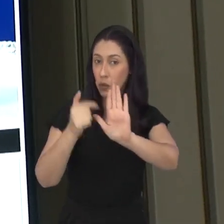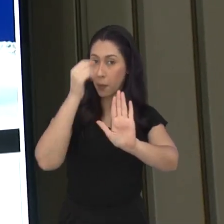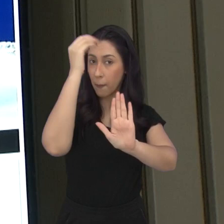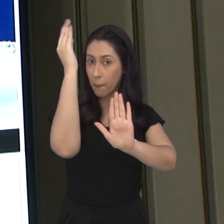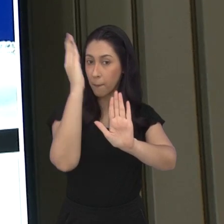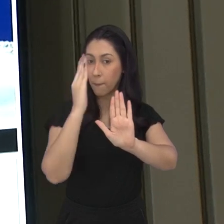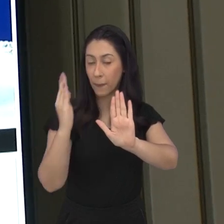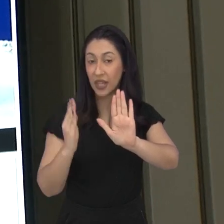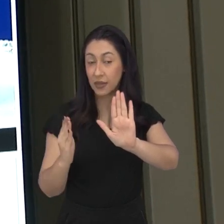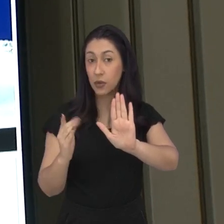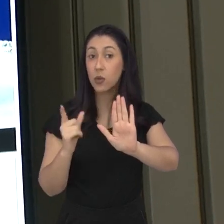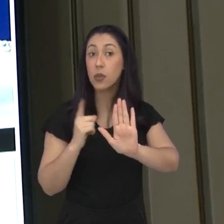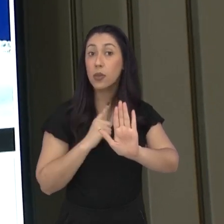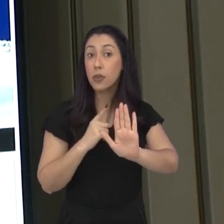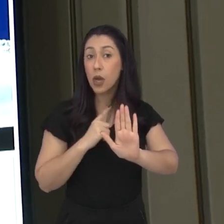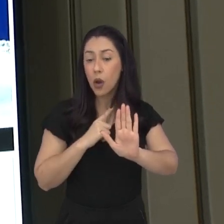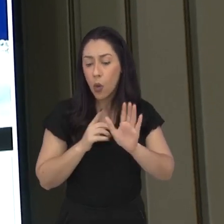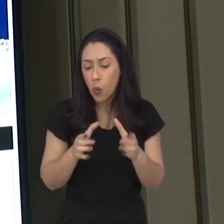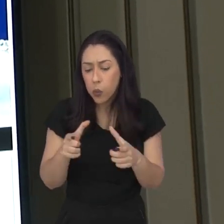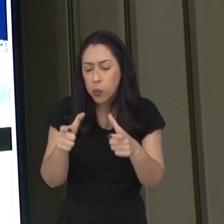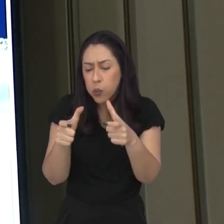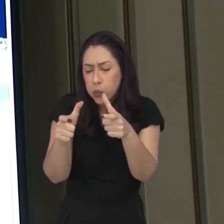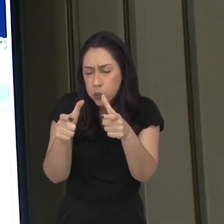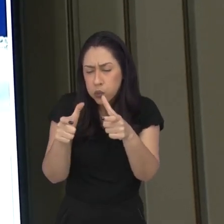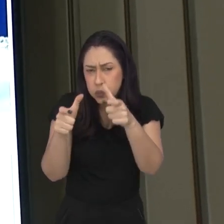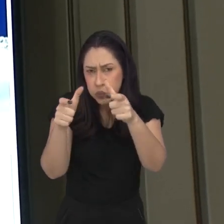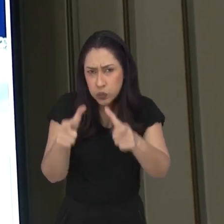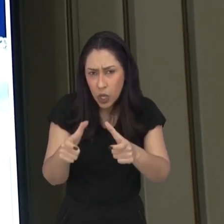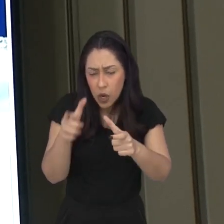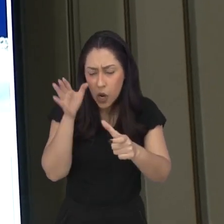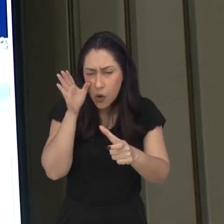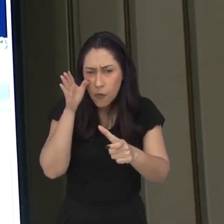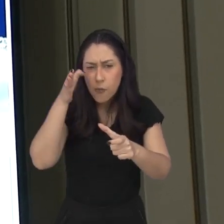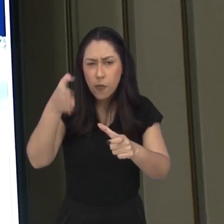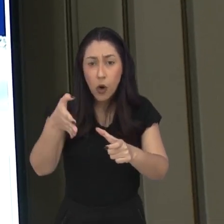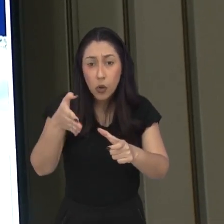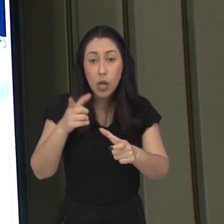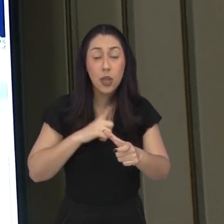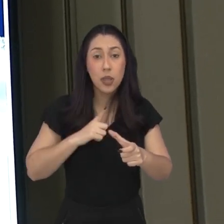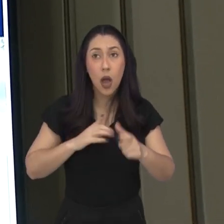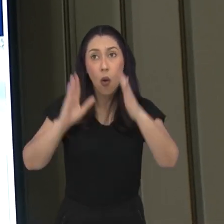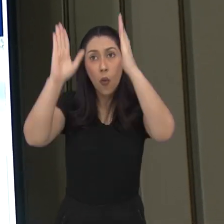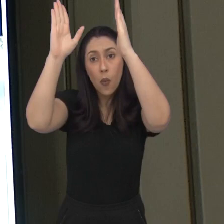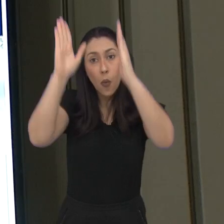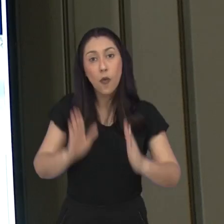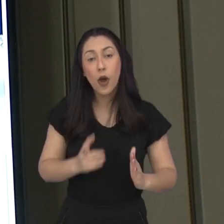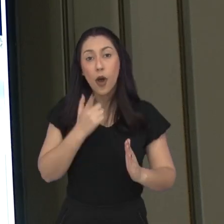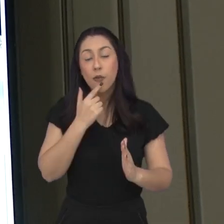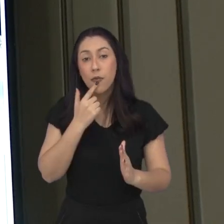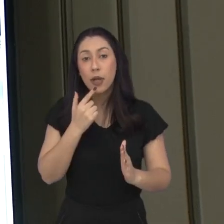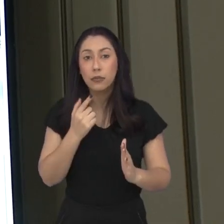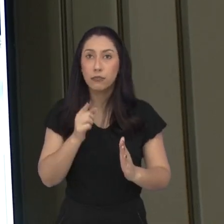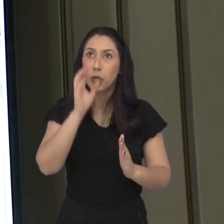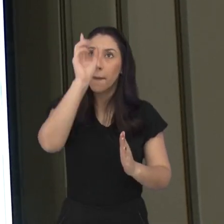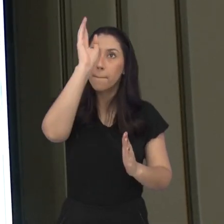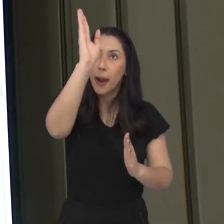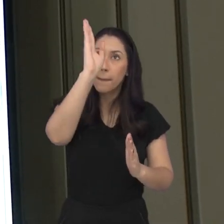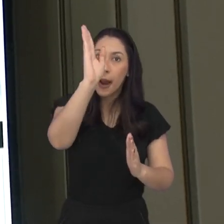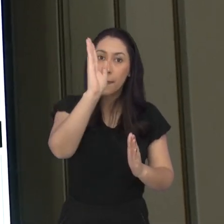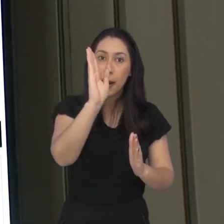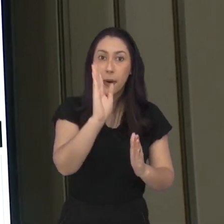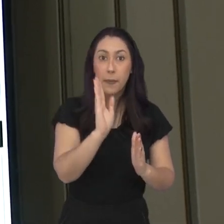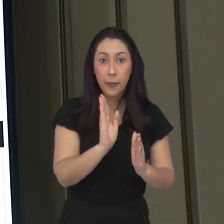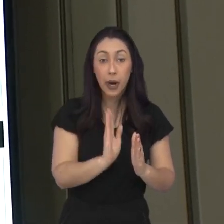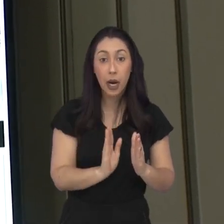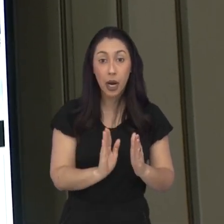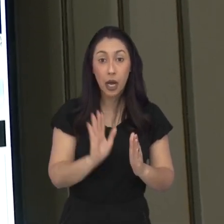mostra aí o território brasileiro, existe um ponto delimitado. 2 traços vermelhos, um tracejado no